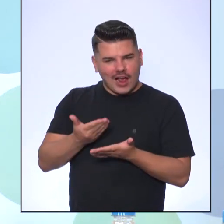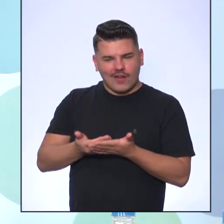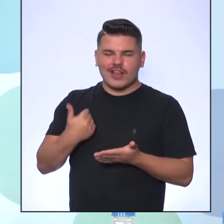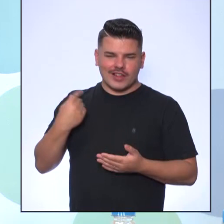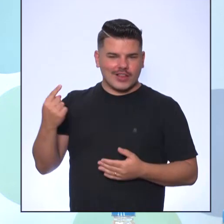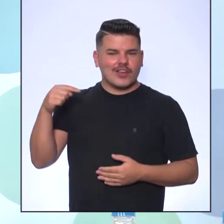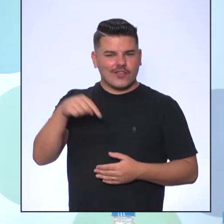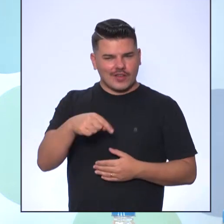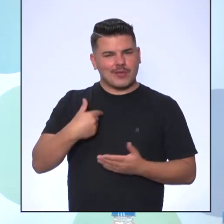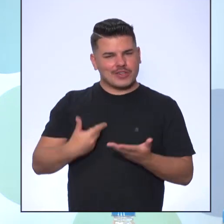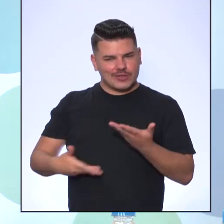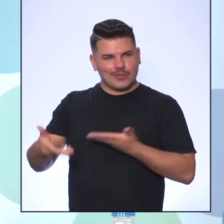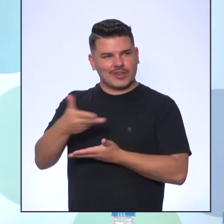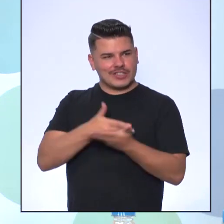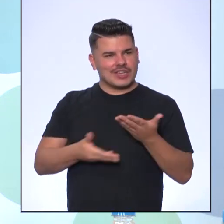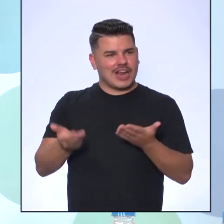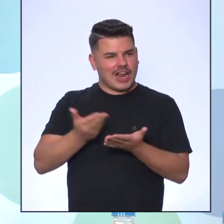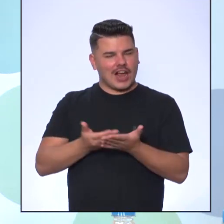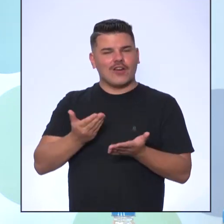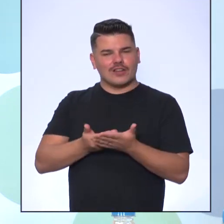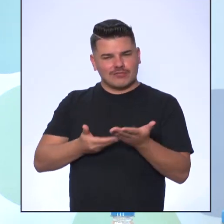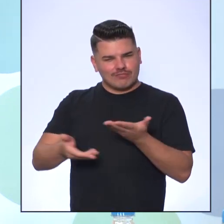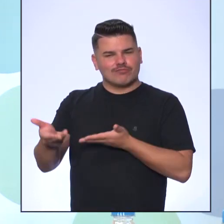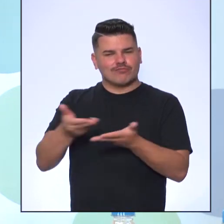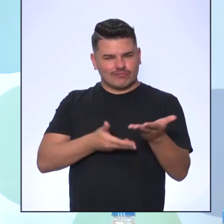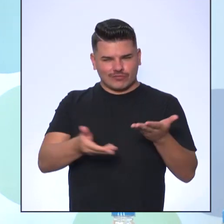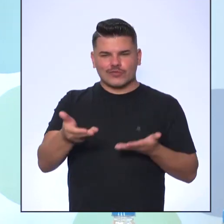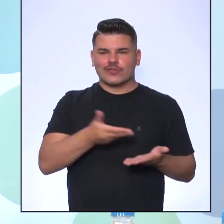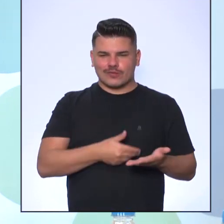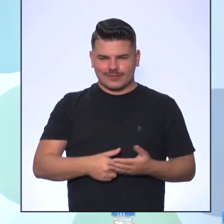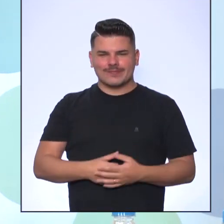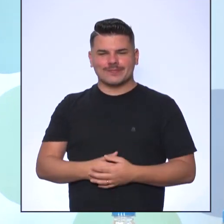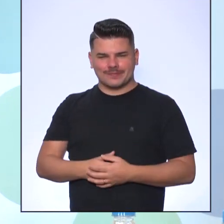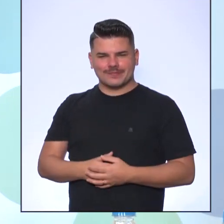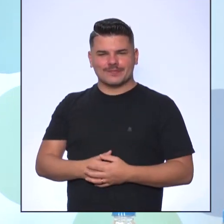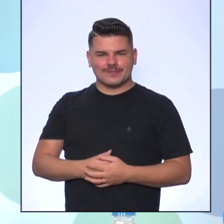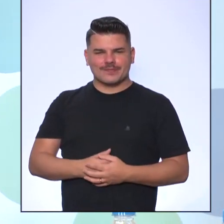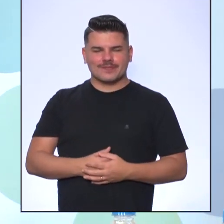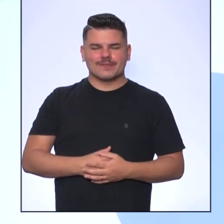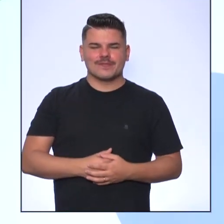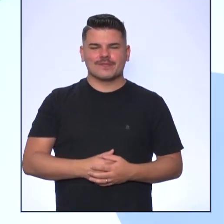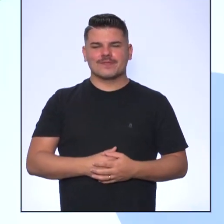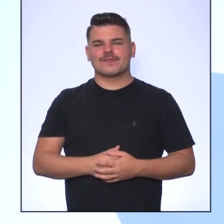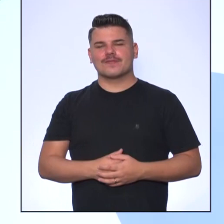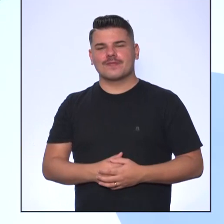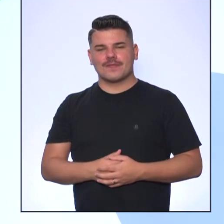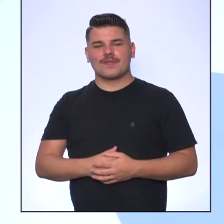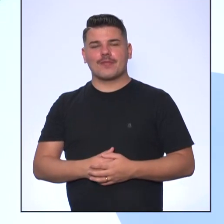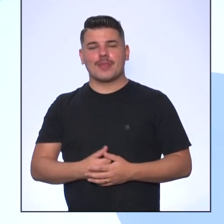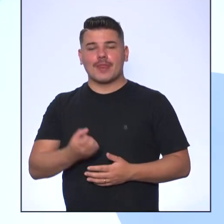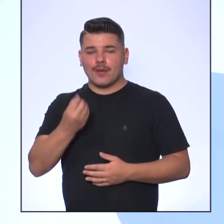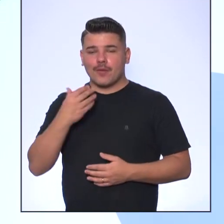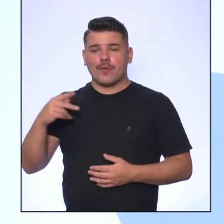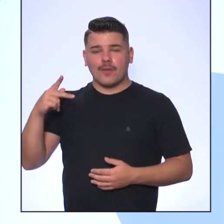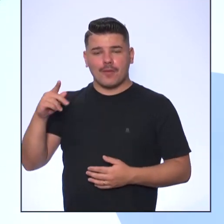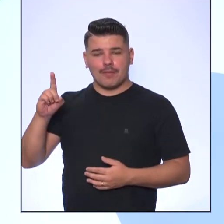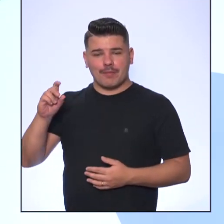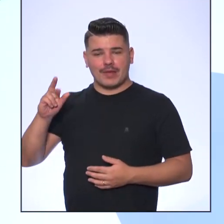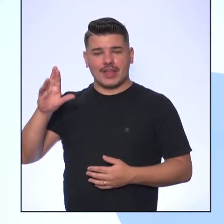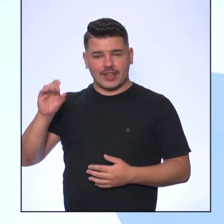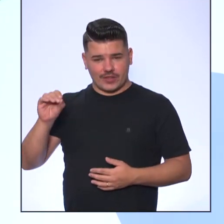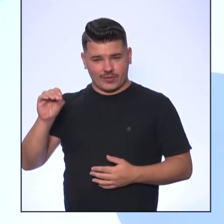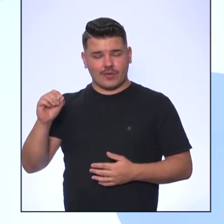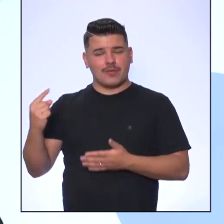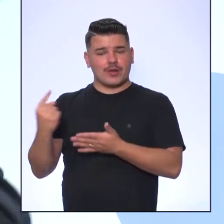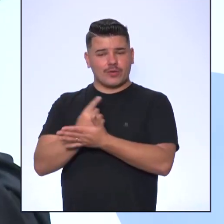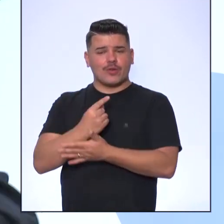podendo compartilhar aí os nossos conhecimentos com a galera aí que está acompanhando a gente. Legal. Aqui o Pedro Arthur faz uma pergunta importante. Por que